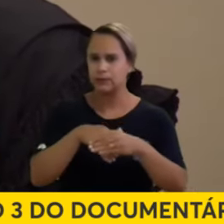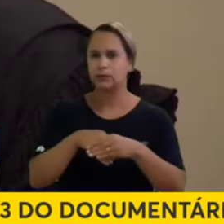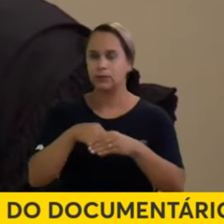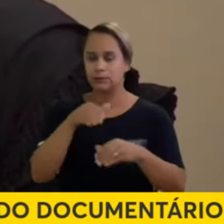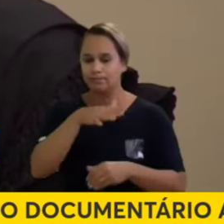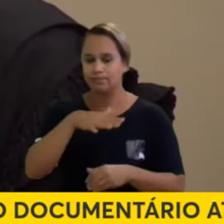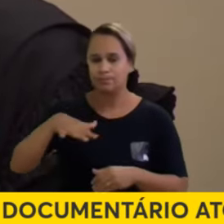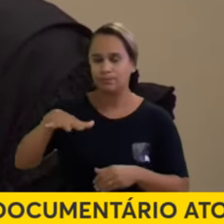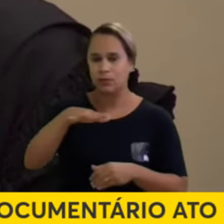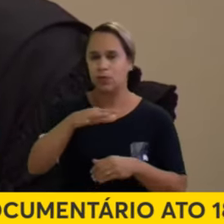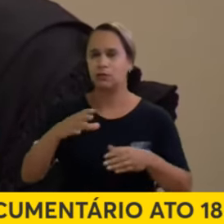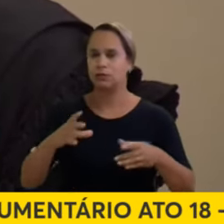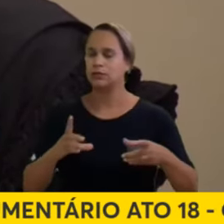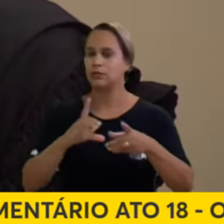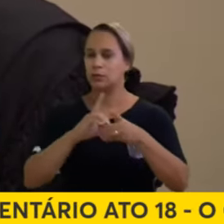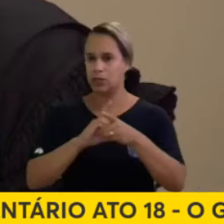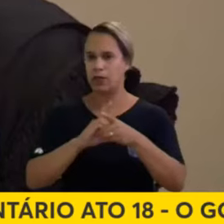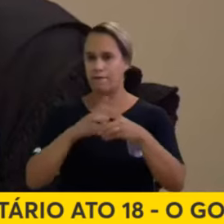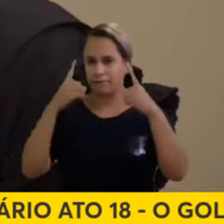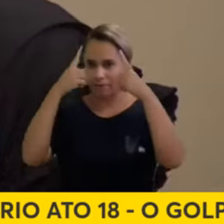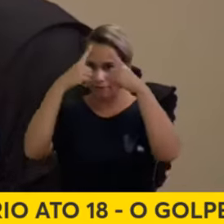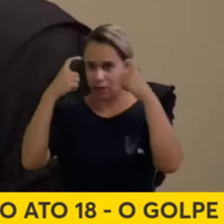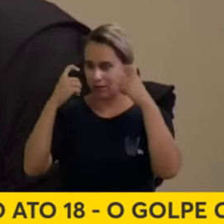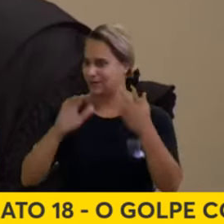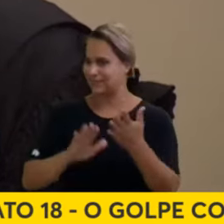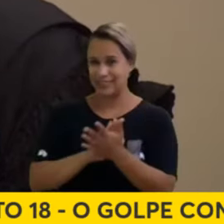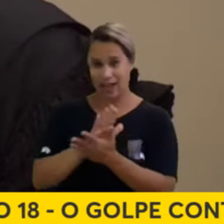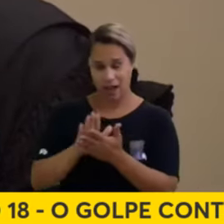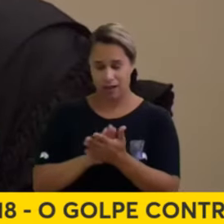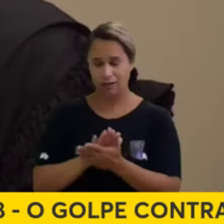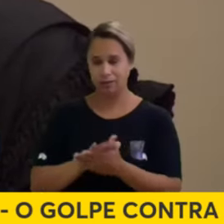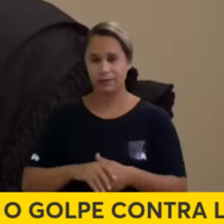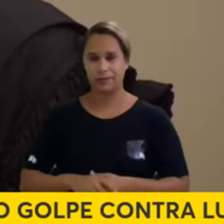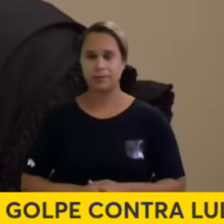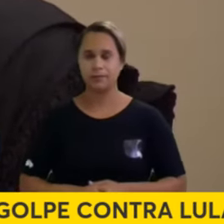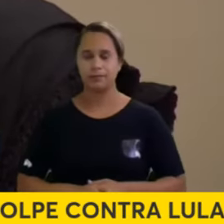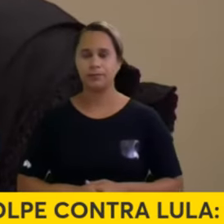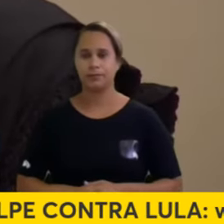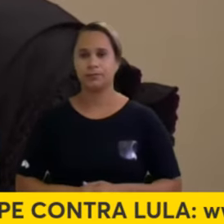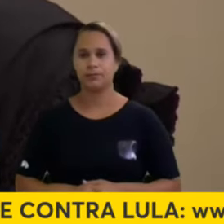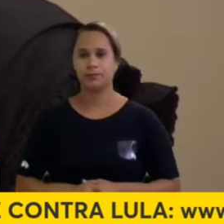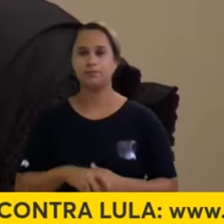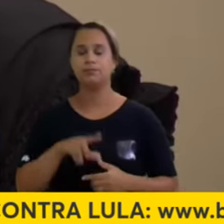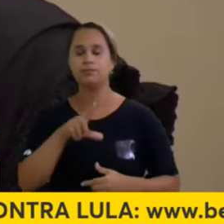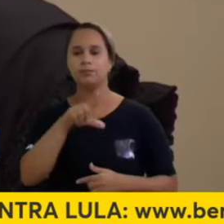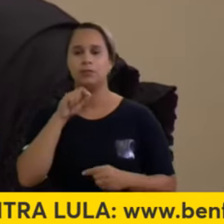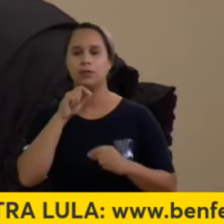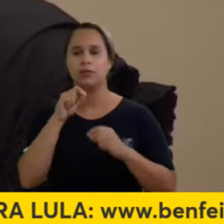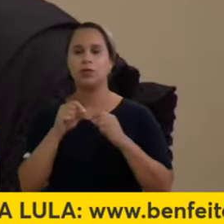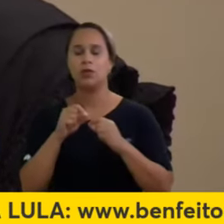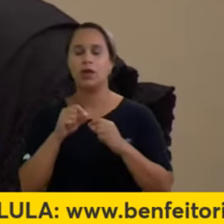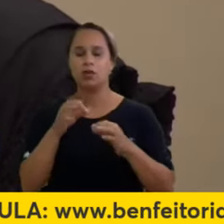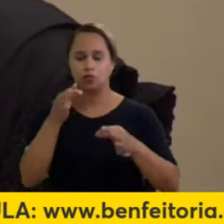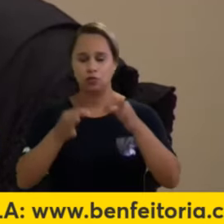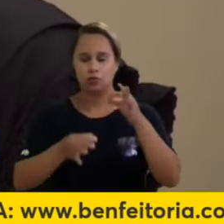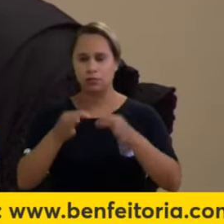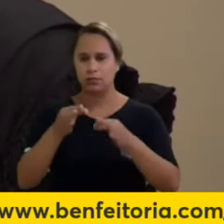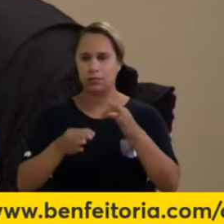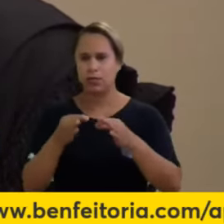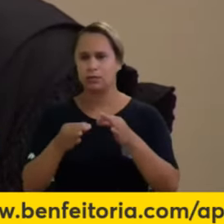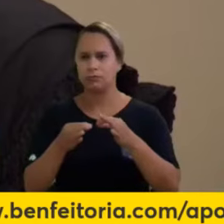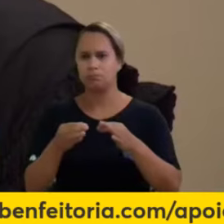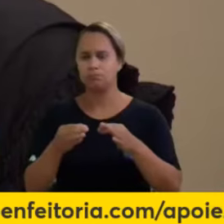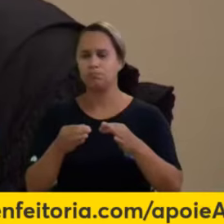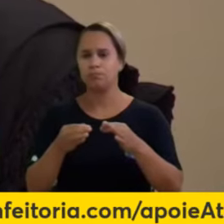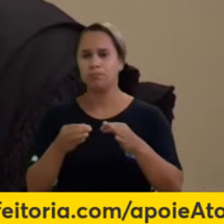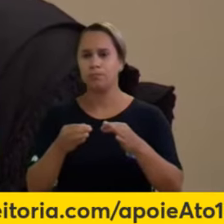violento na mesma linha inclusive é de de se destacar o recente julgamento concluído em 28 de novembro de